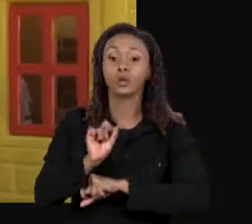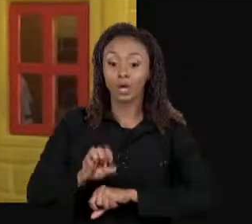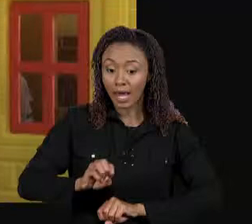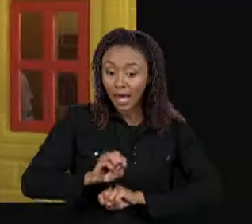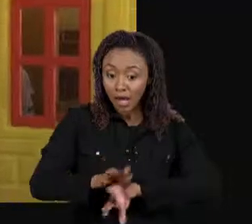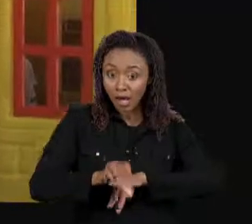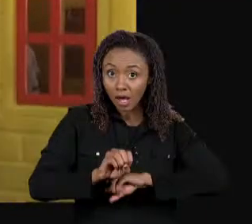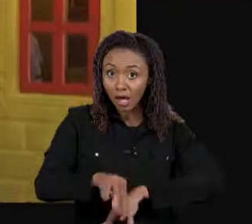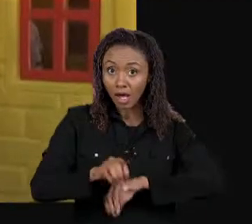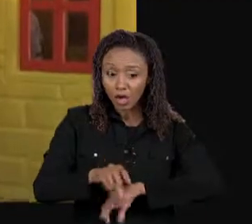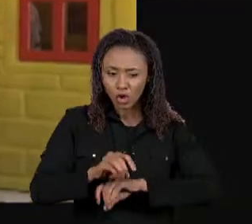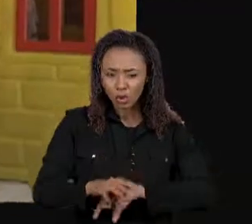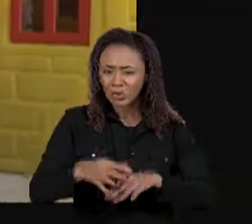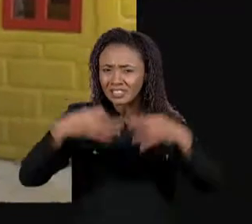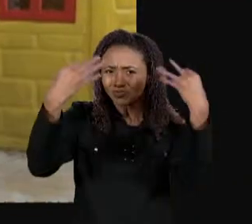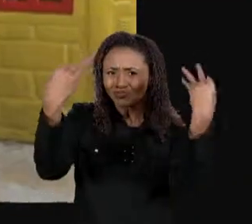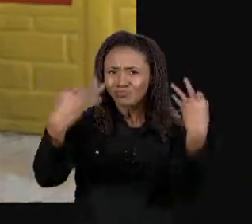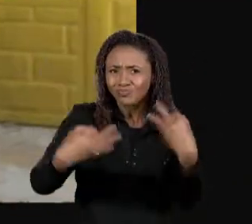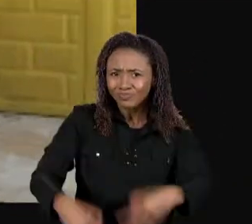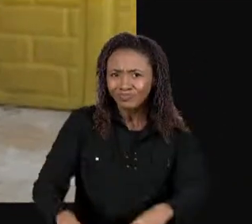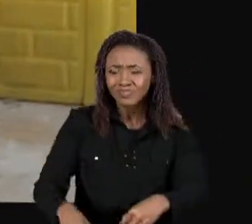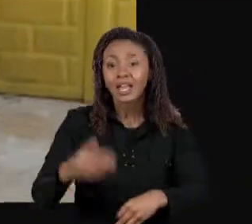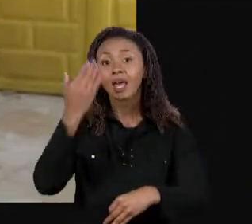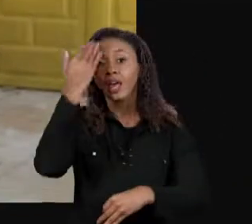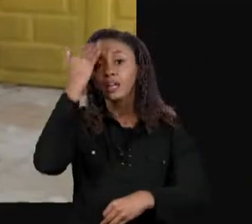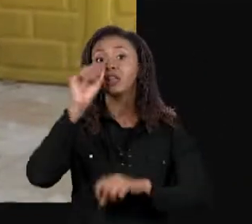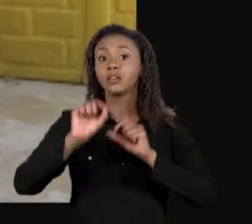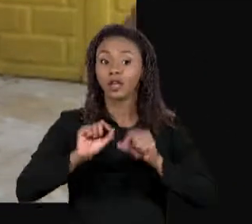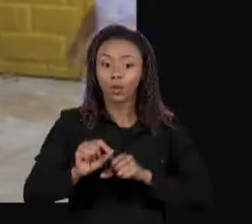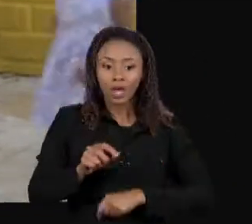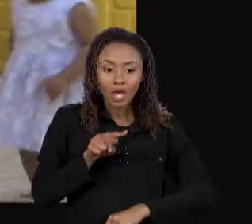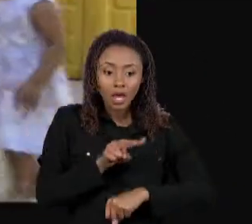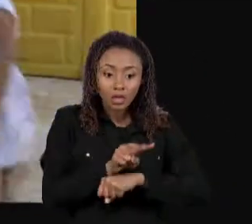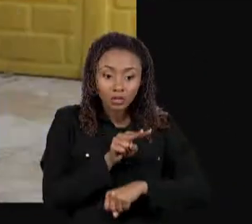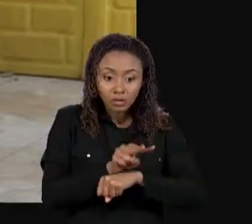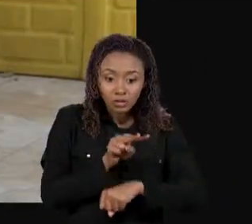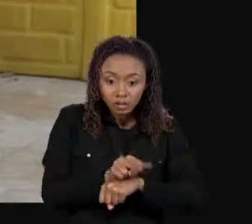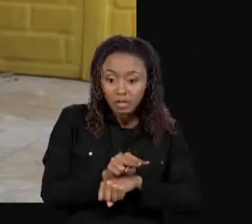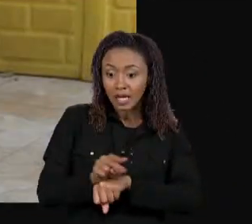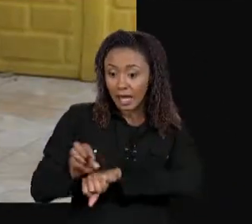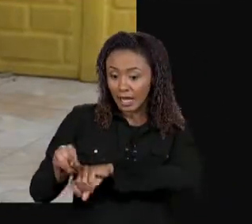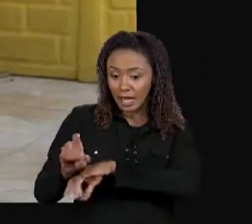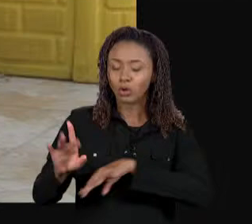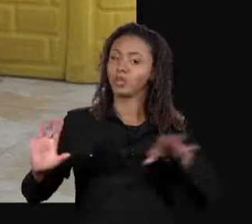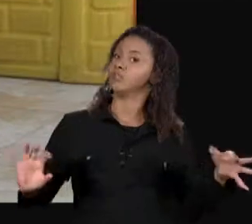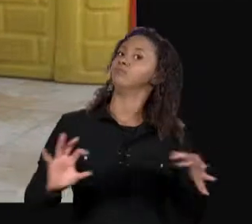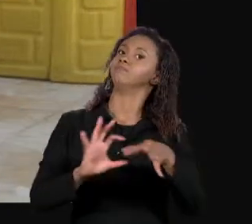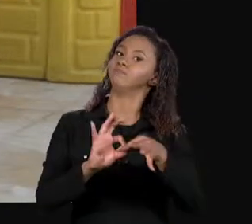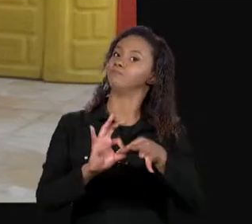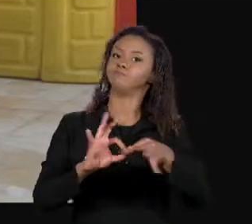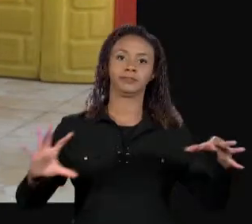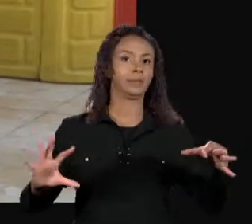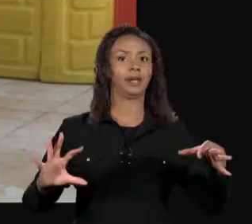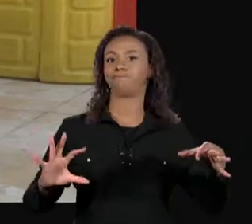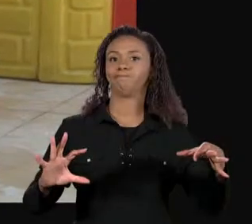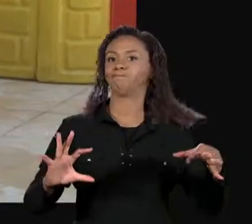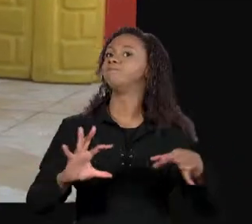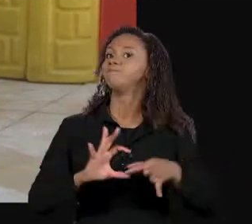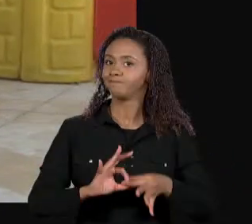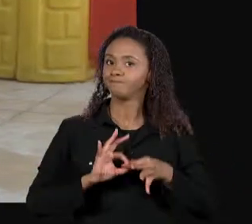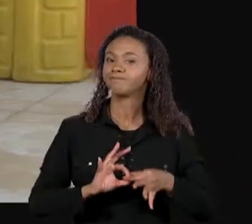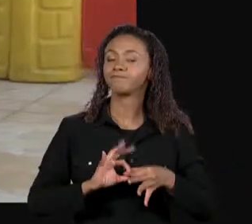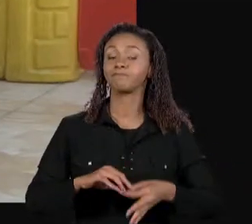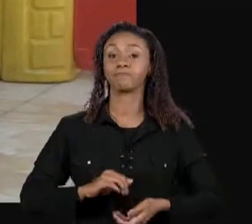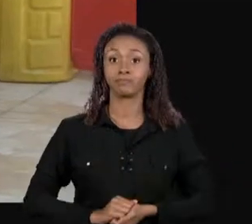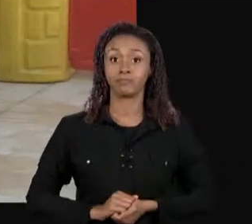integralidade, entendendo o cuidado como algo indissociável ao processo educativo. As diretrizes